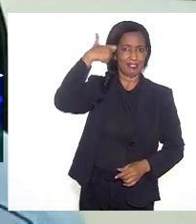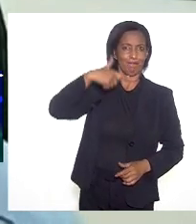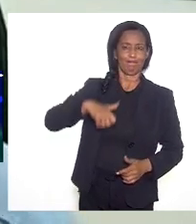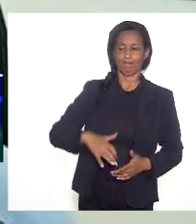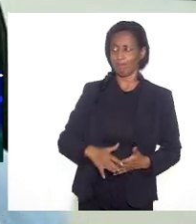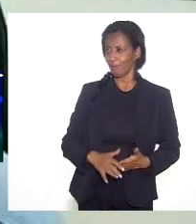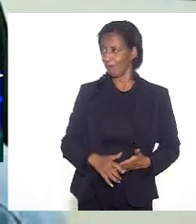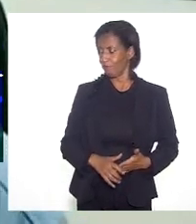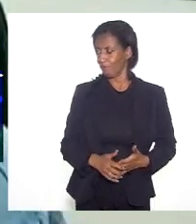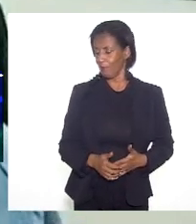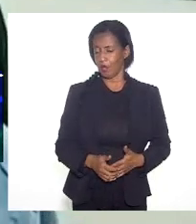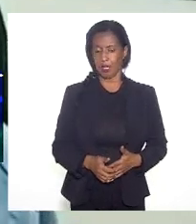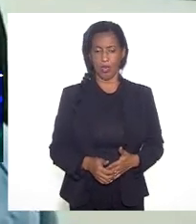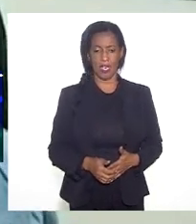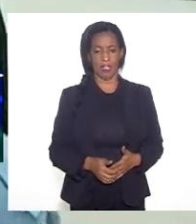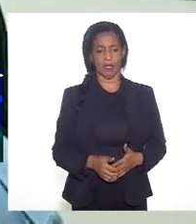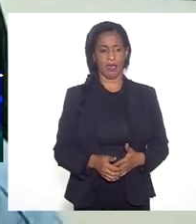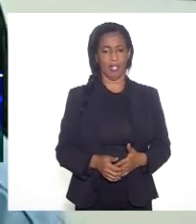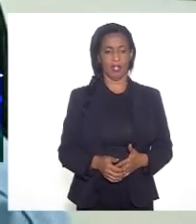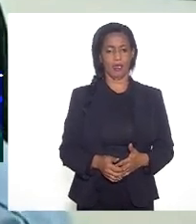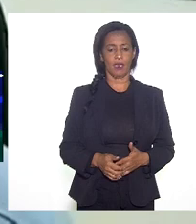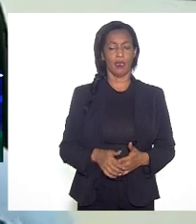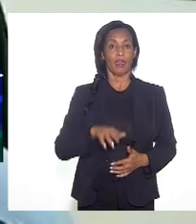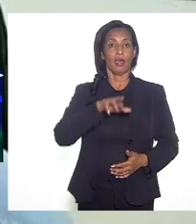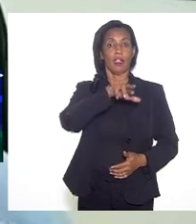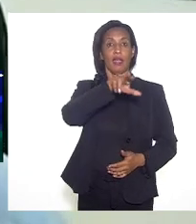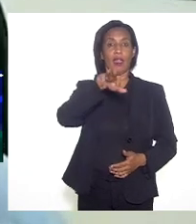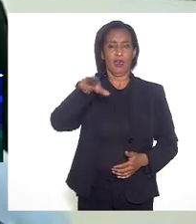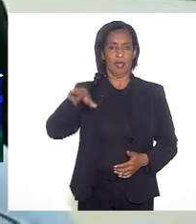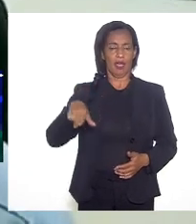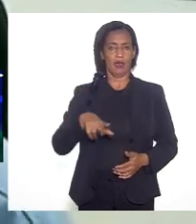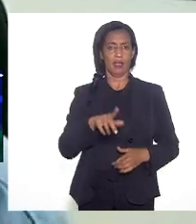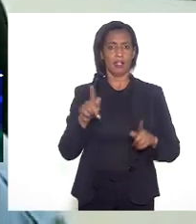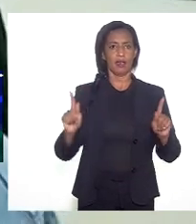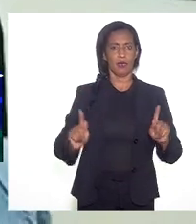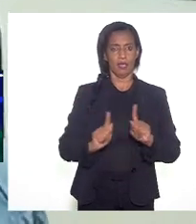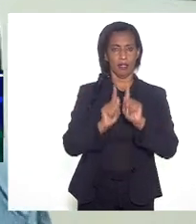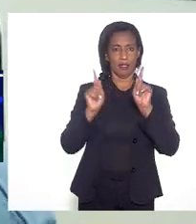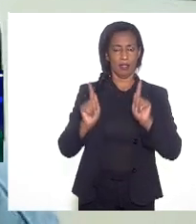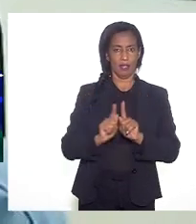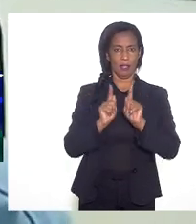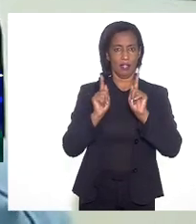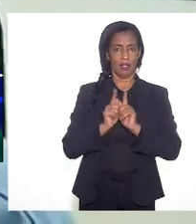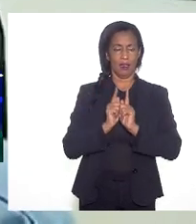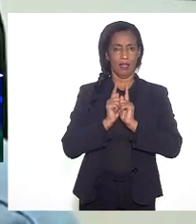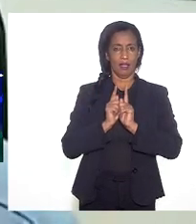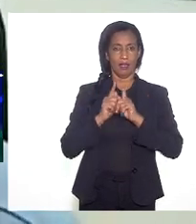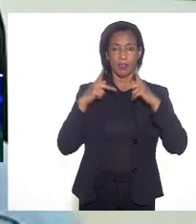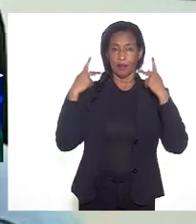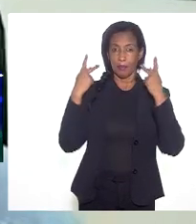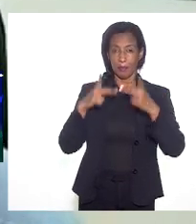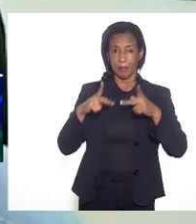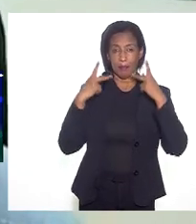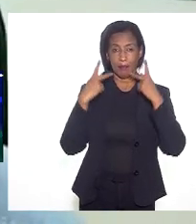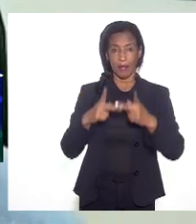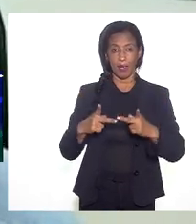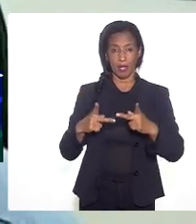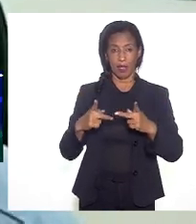na cabecinha. Eram irmãos siameses de pregar a violência contra os mais